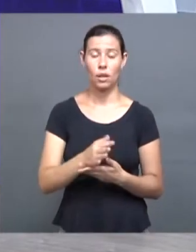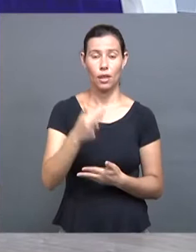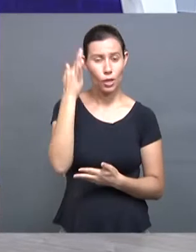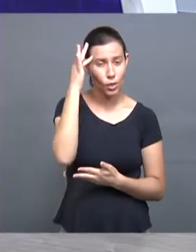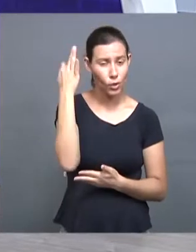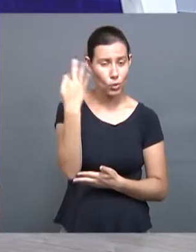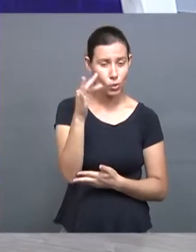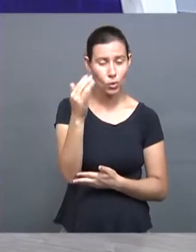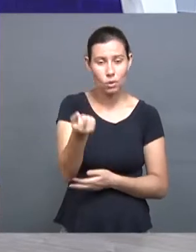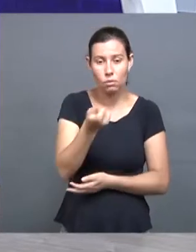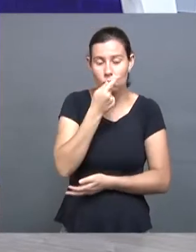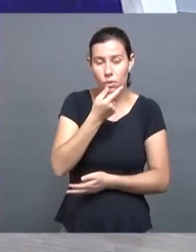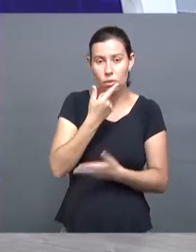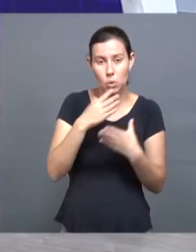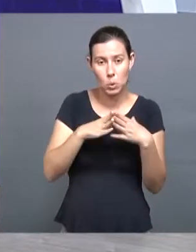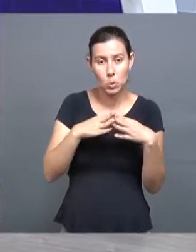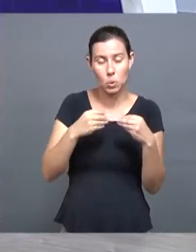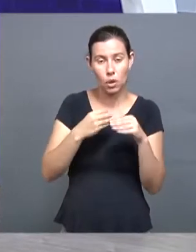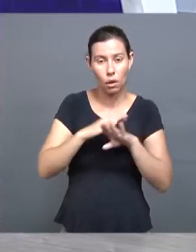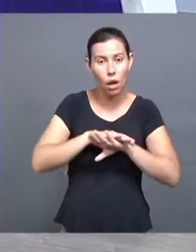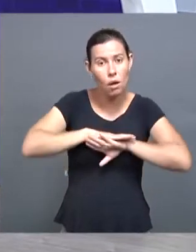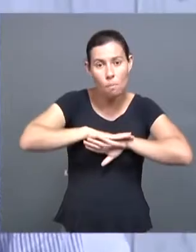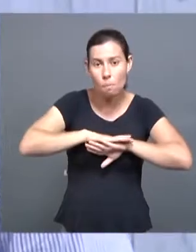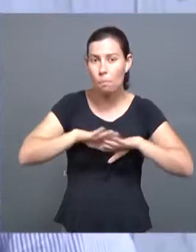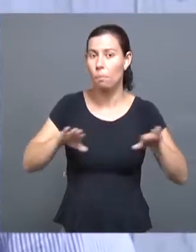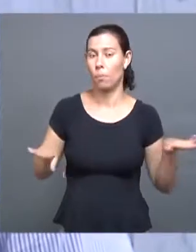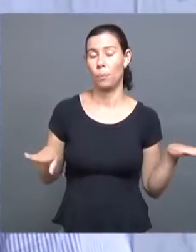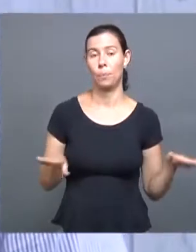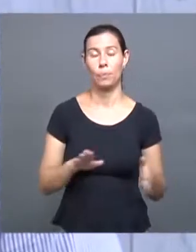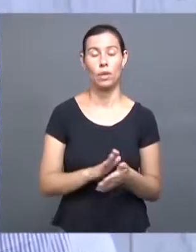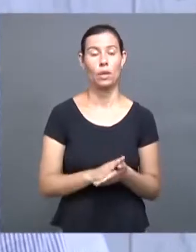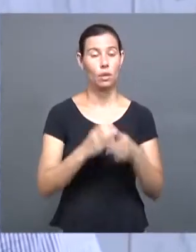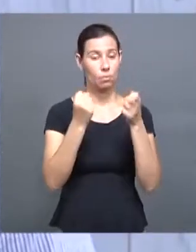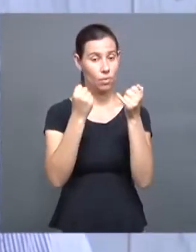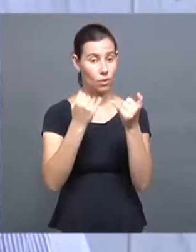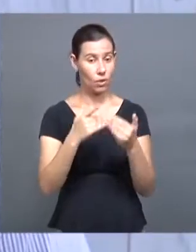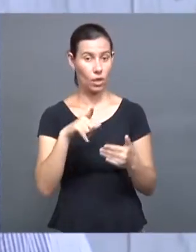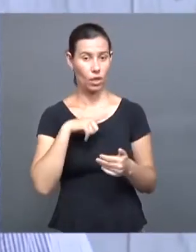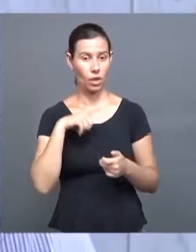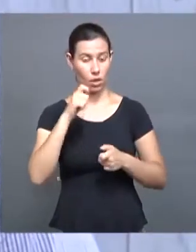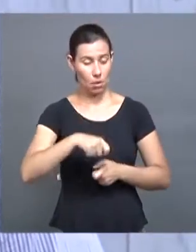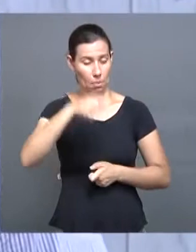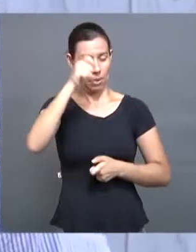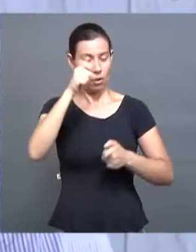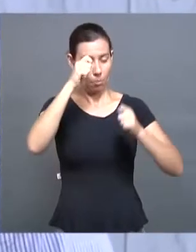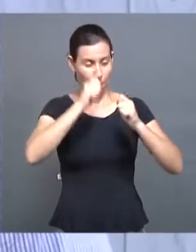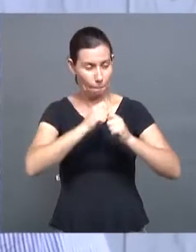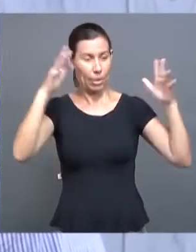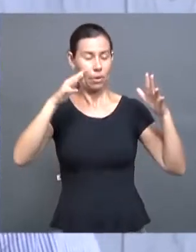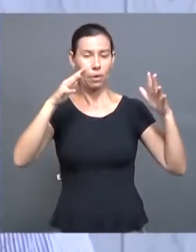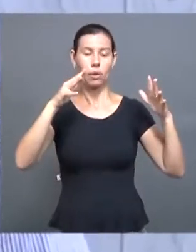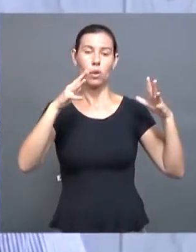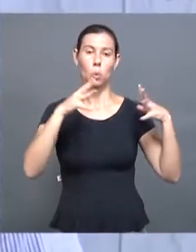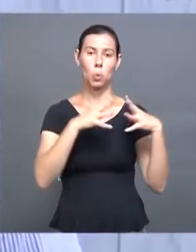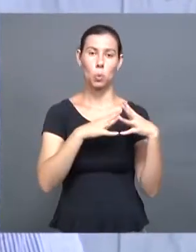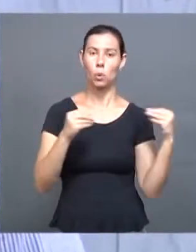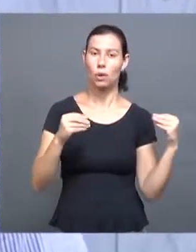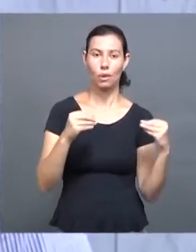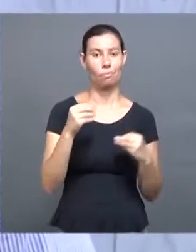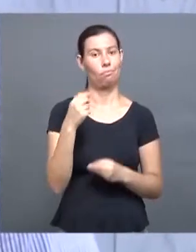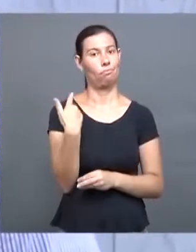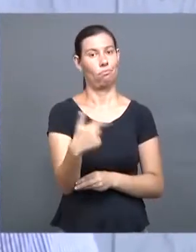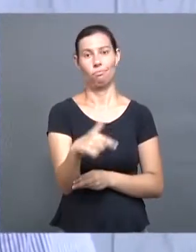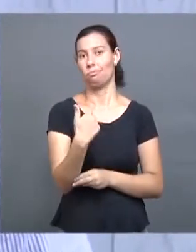assim... Essa é um engodo, é um engano que as pessoas têm, assim. A gente não tem uma cura para enxaqueca e